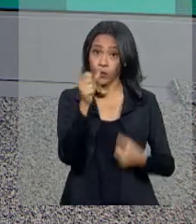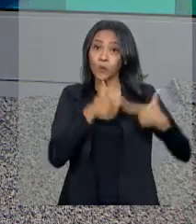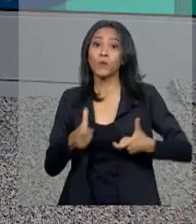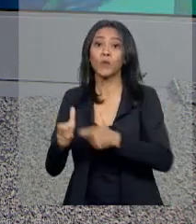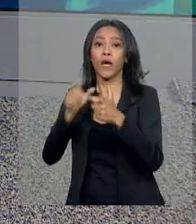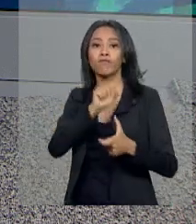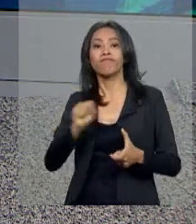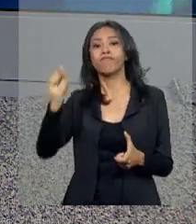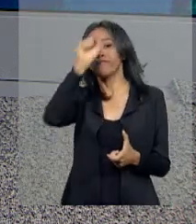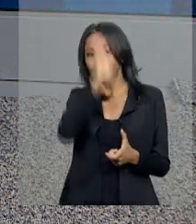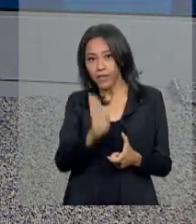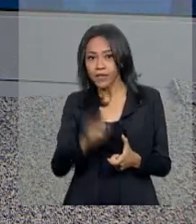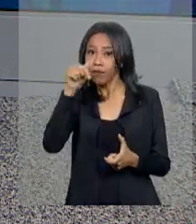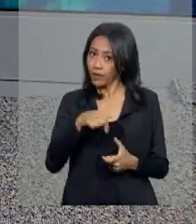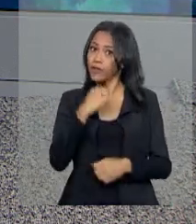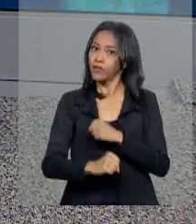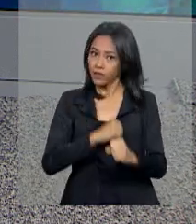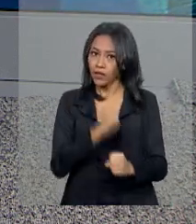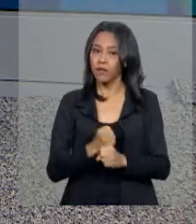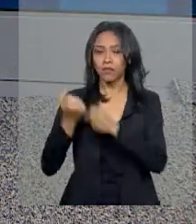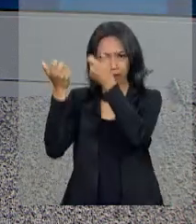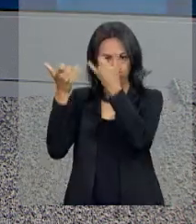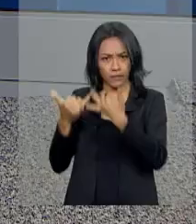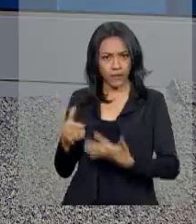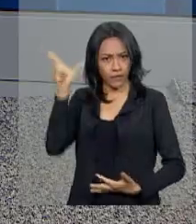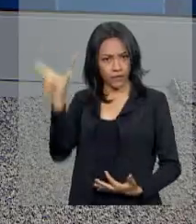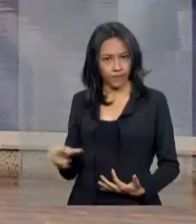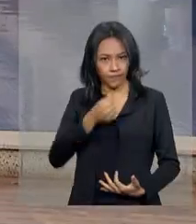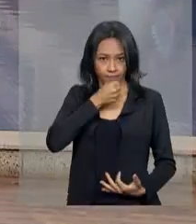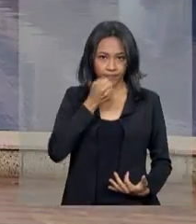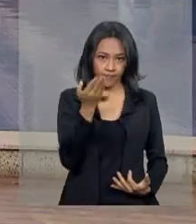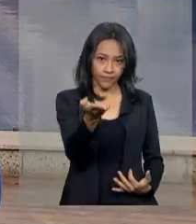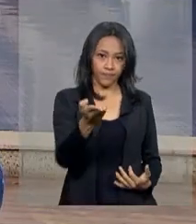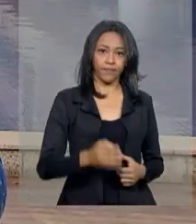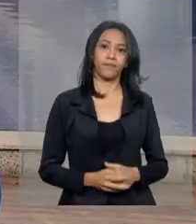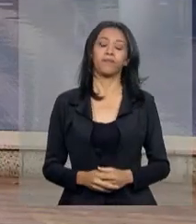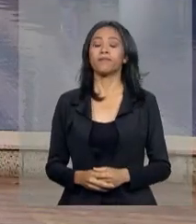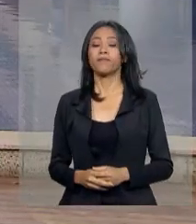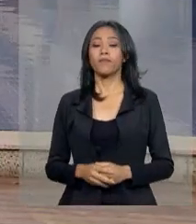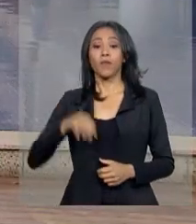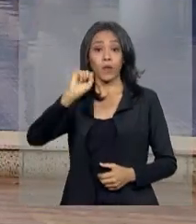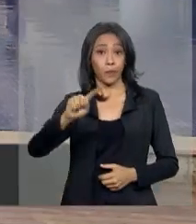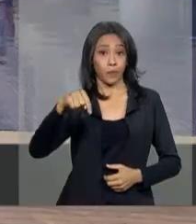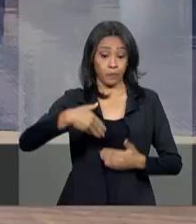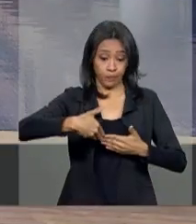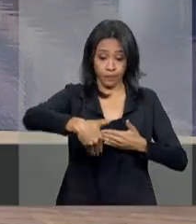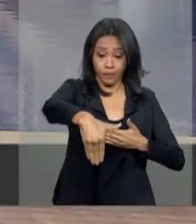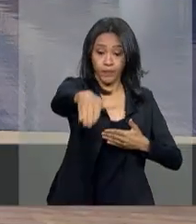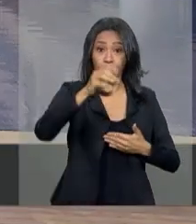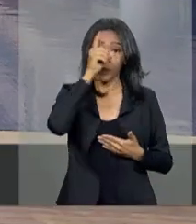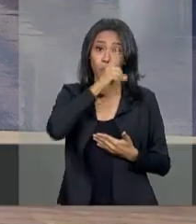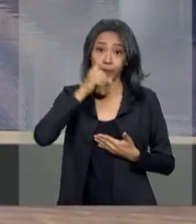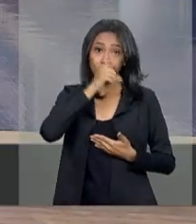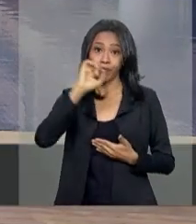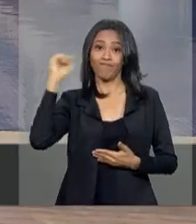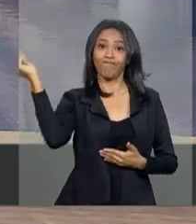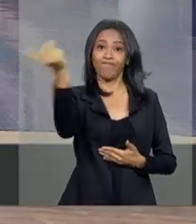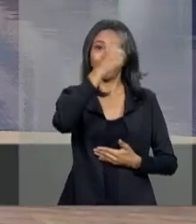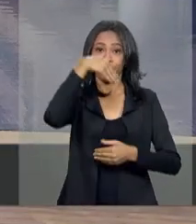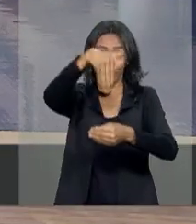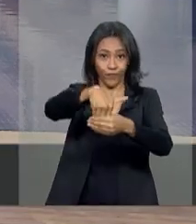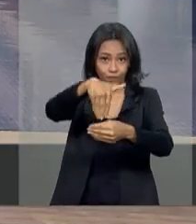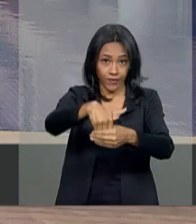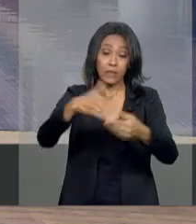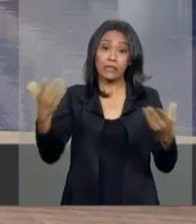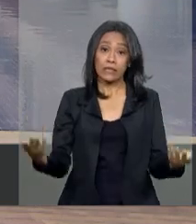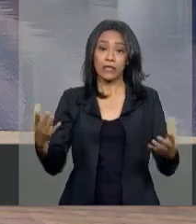ano. A repórter Cleide Lopes tem os detalhes. E no próximo domingo, dia das eleições, as Forças Armadas